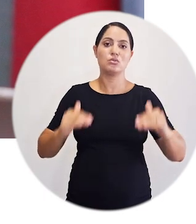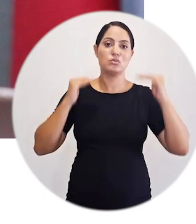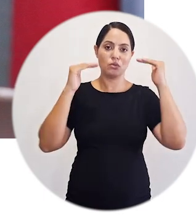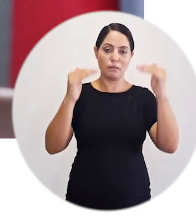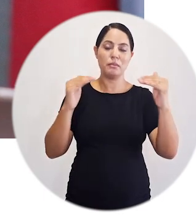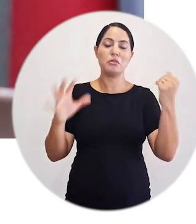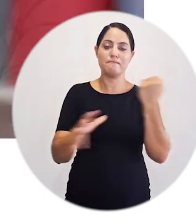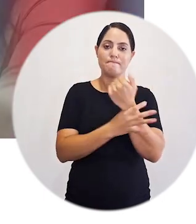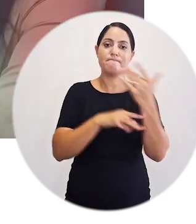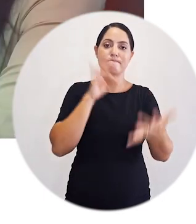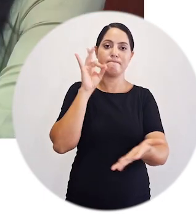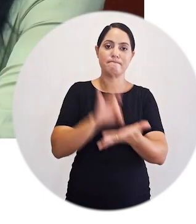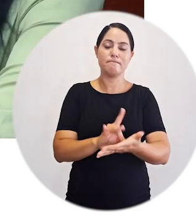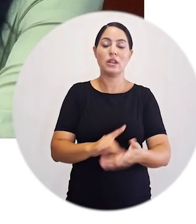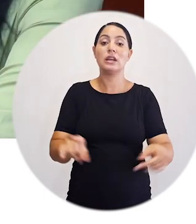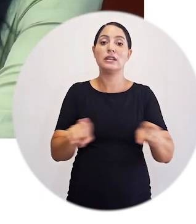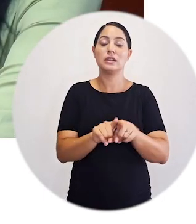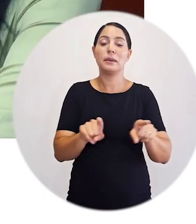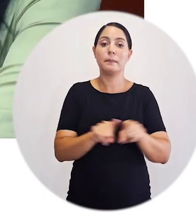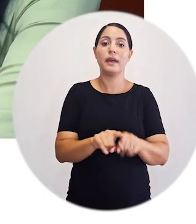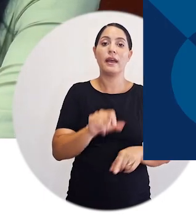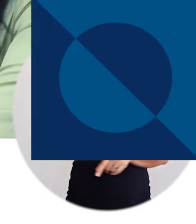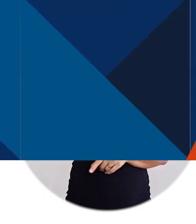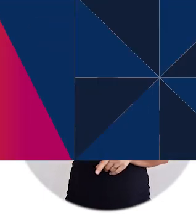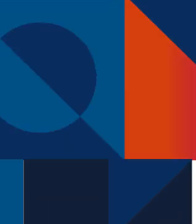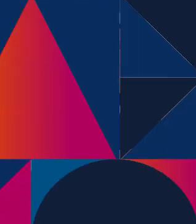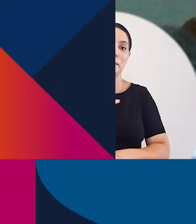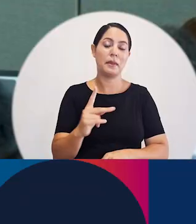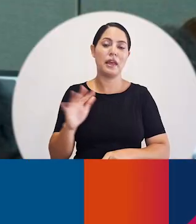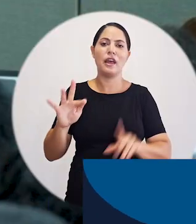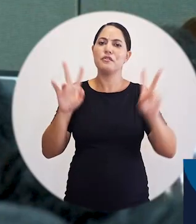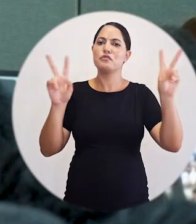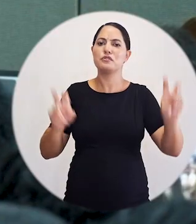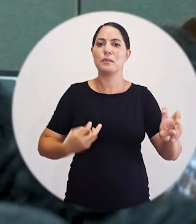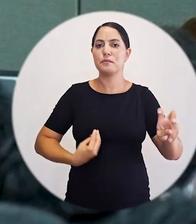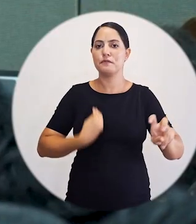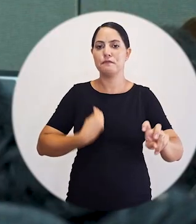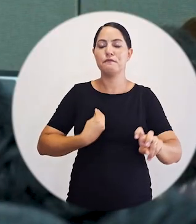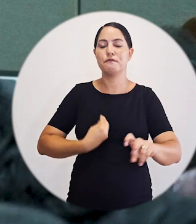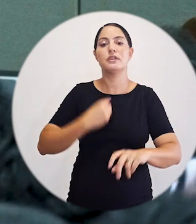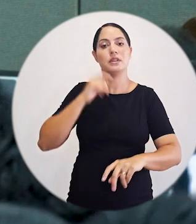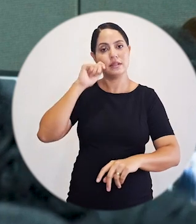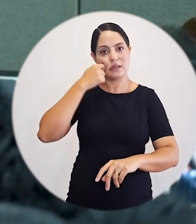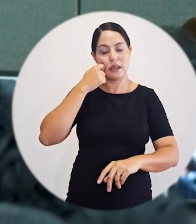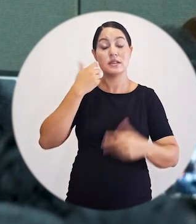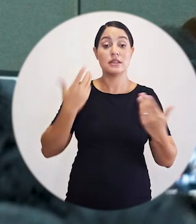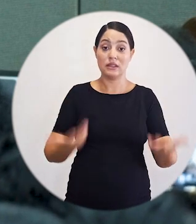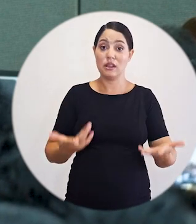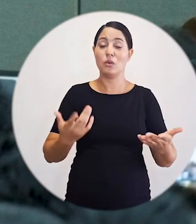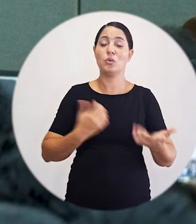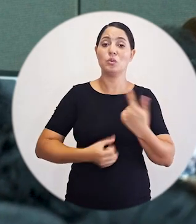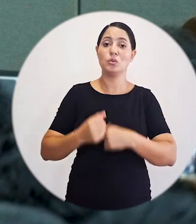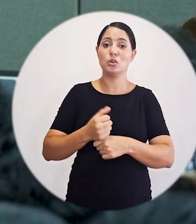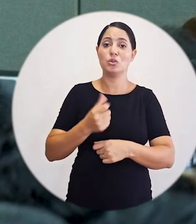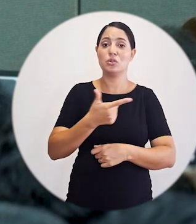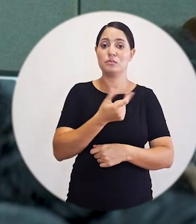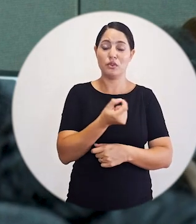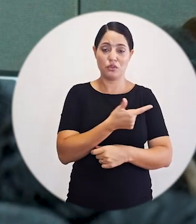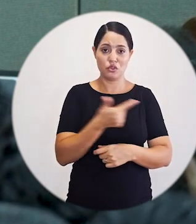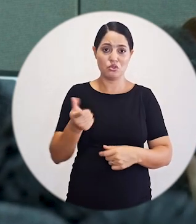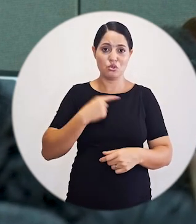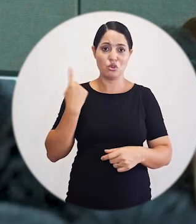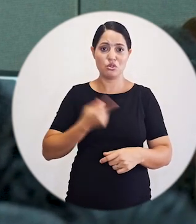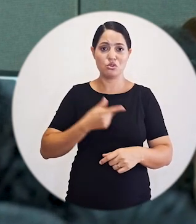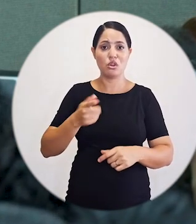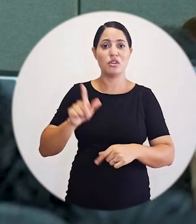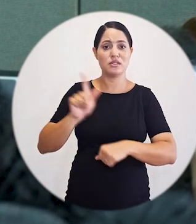nos posicionamos na DPF Vidas Negras, pela criação de um Plano Nacional de Combate ao Racismo Estrutural. E em